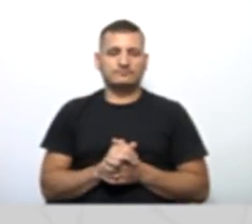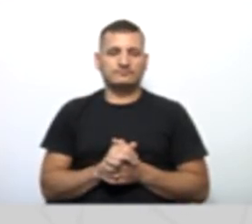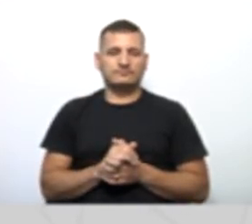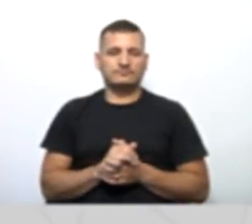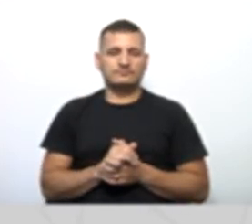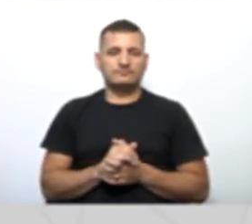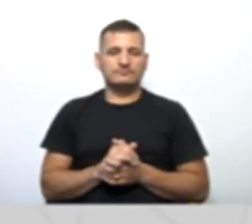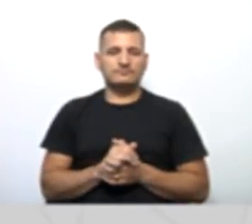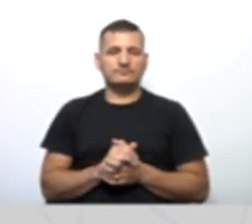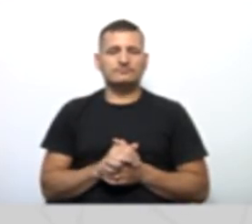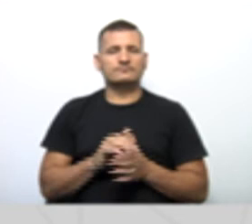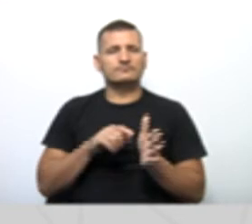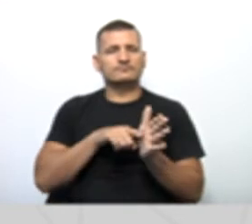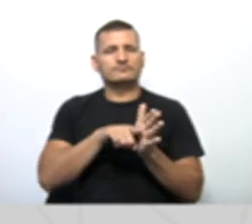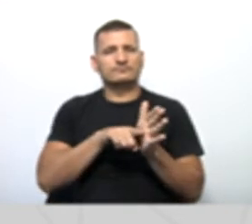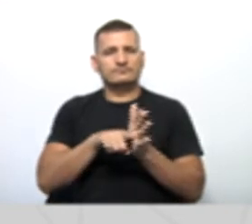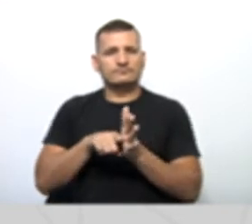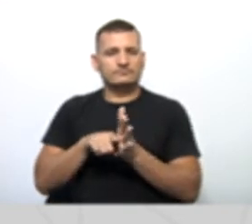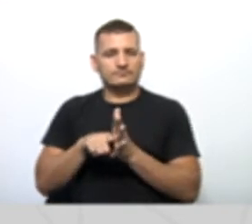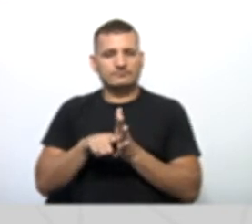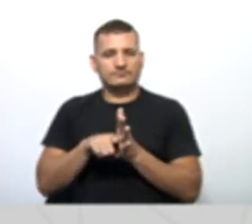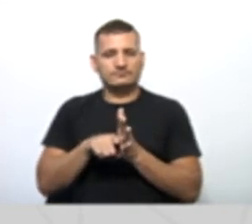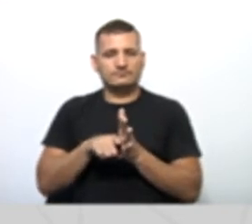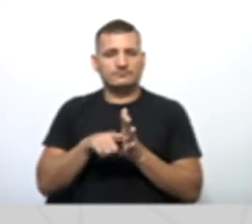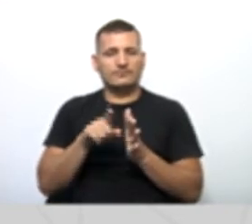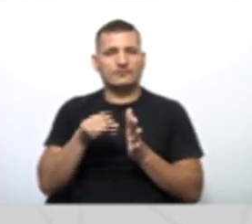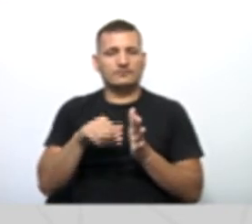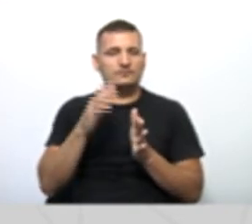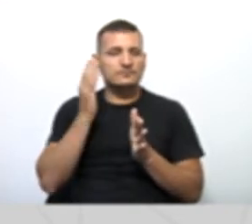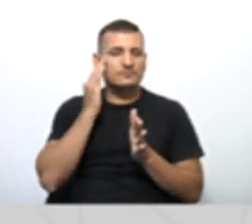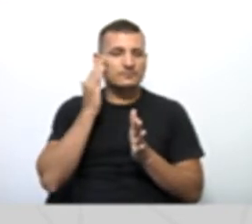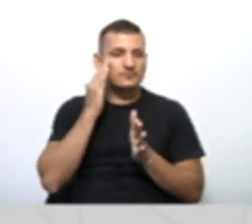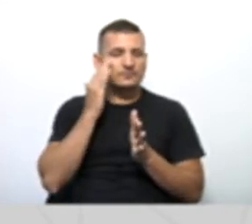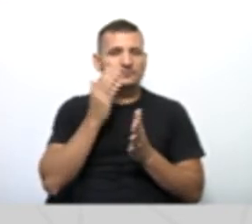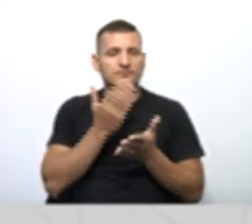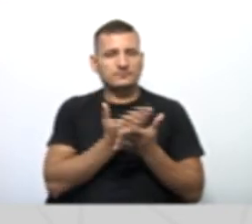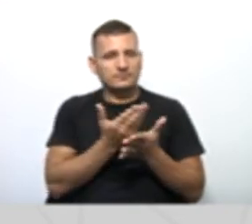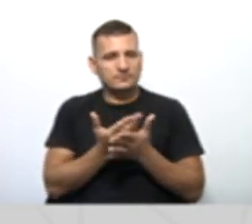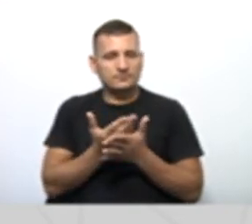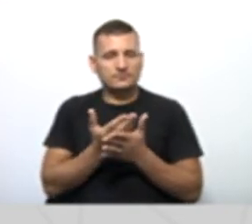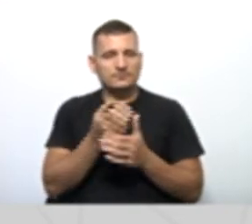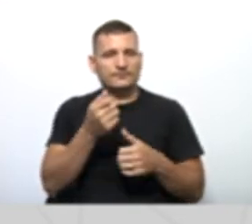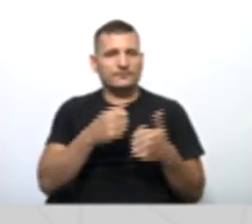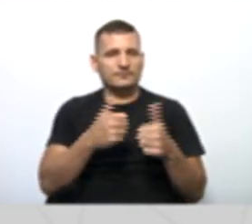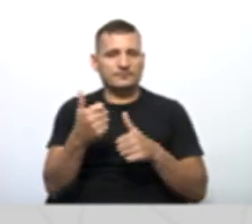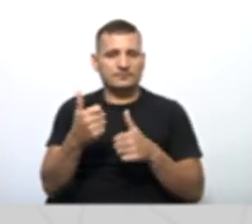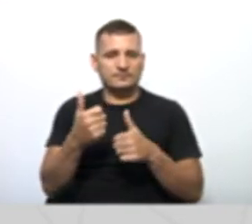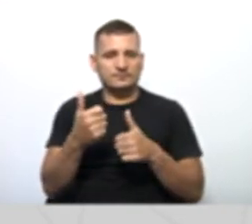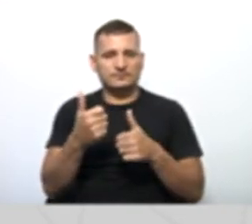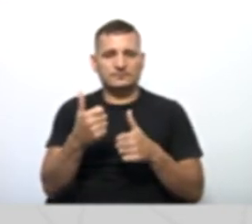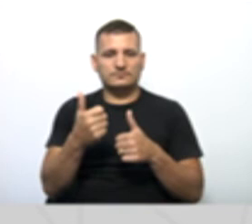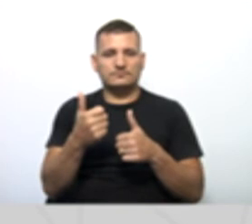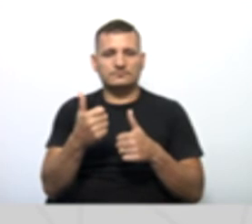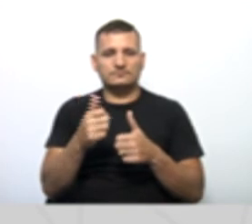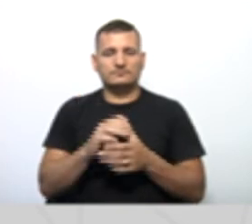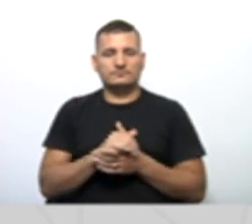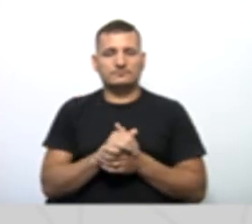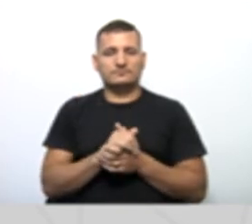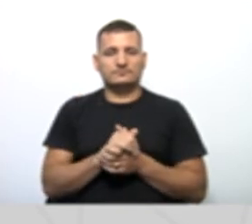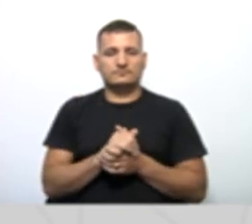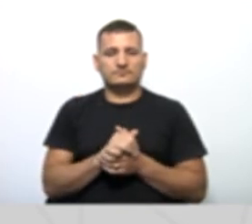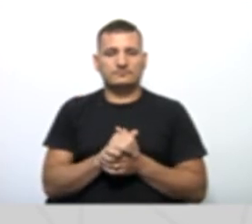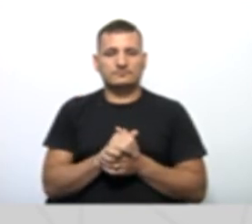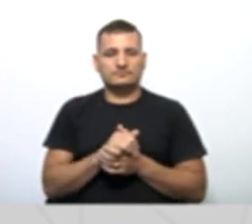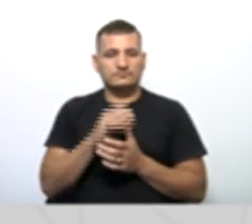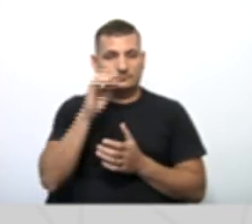que vai ser o conjunto de atividades para levantar, estudar e avaliar sistematicamente, lembrando que